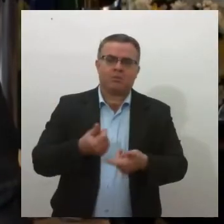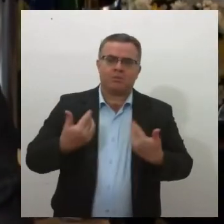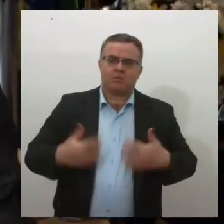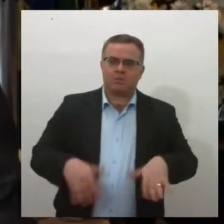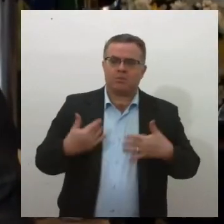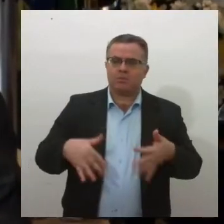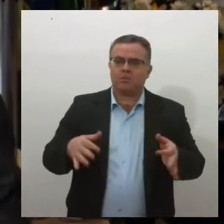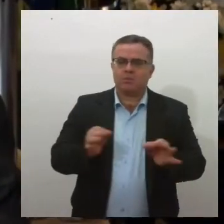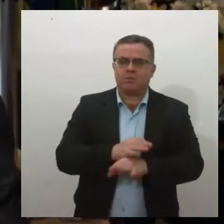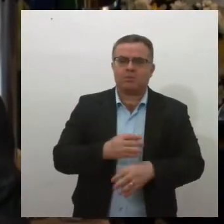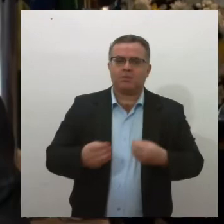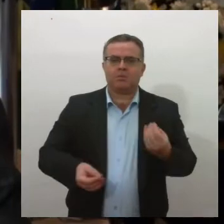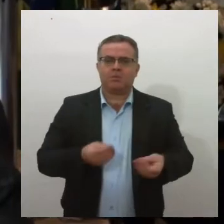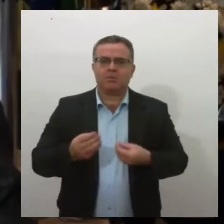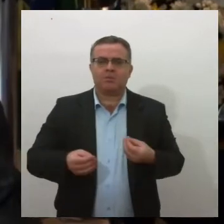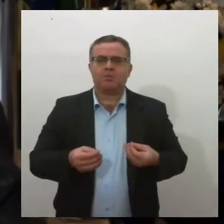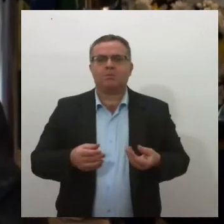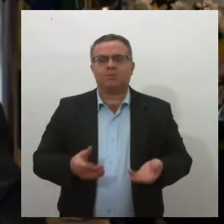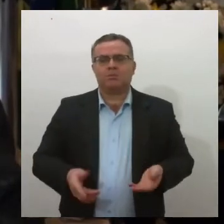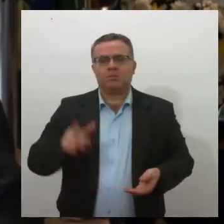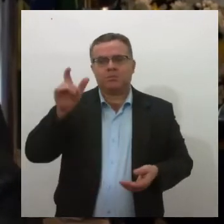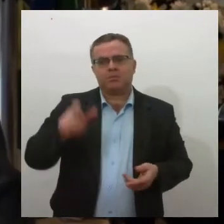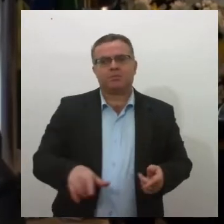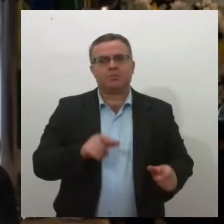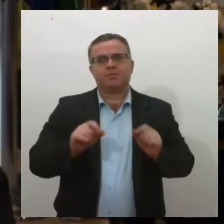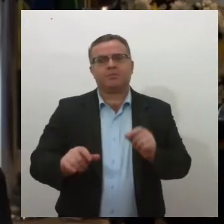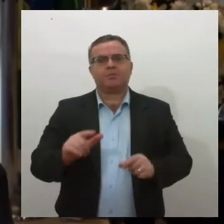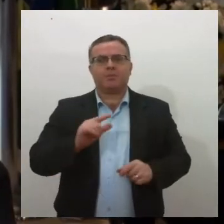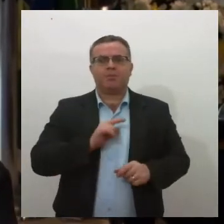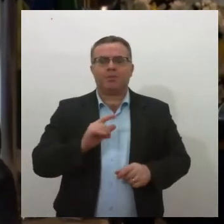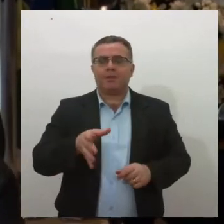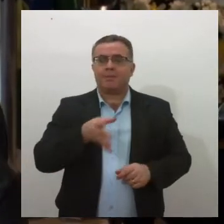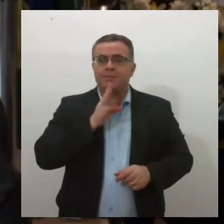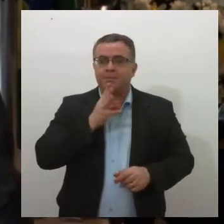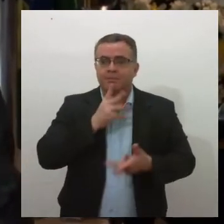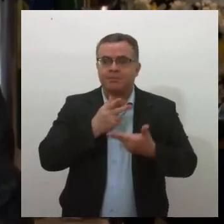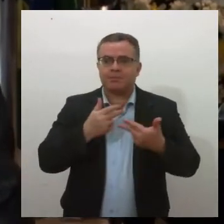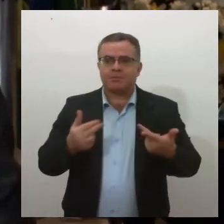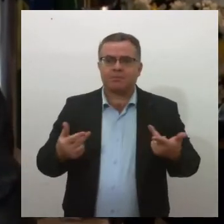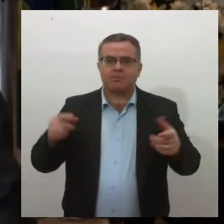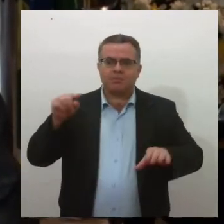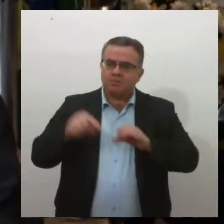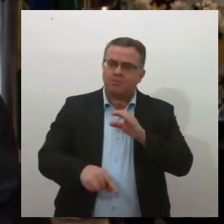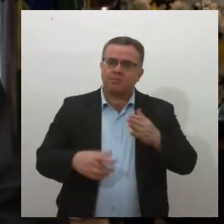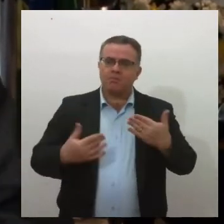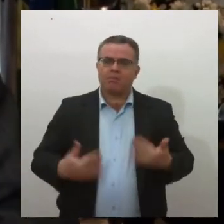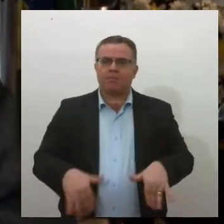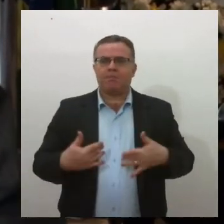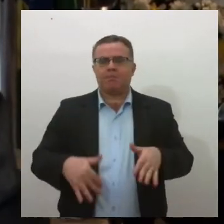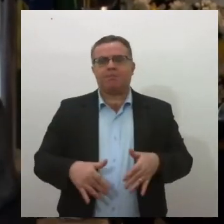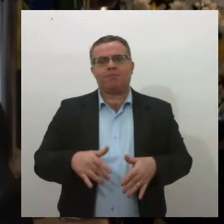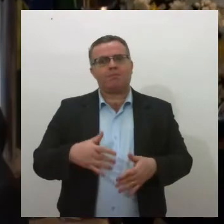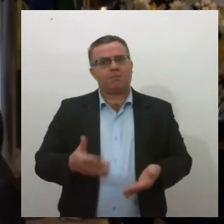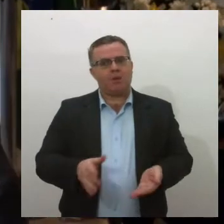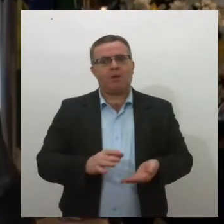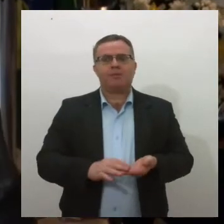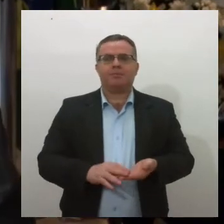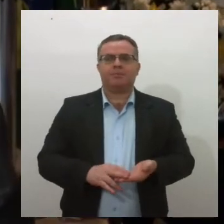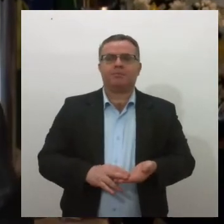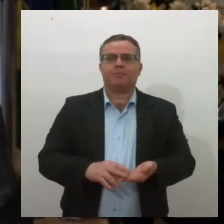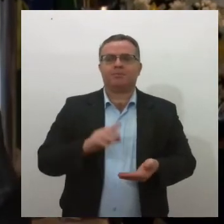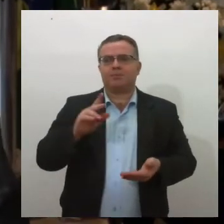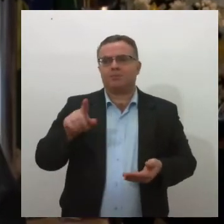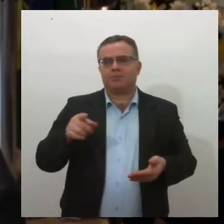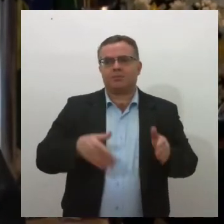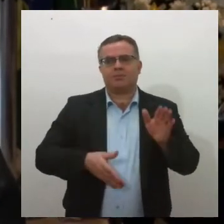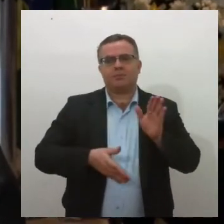Moura, ela tinha um conhecimento geral muito extensivo. Uma certa feita, indo para Brasília,